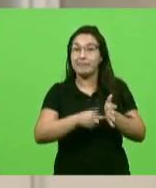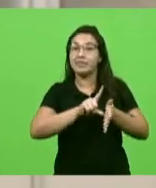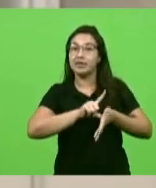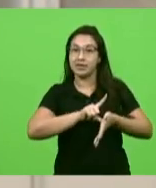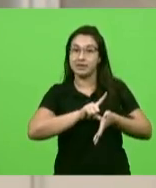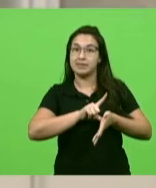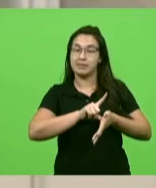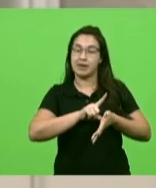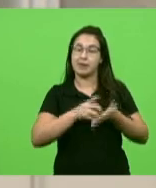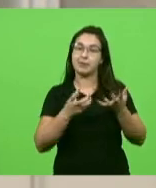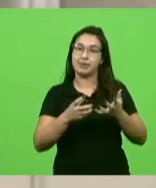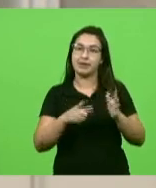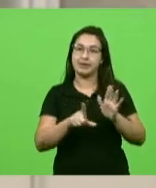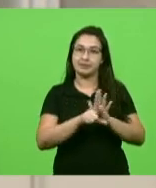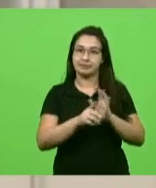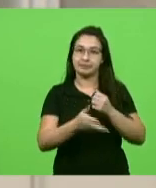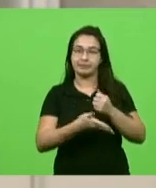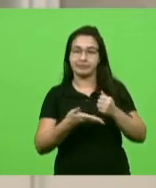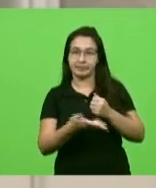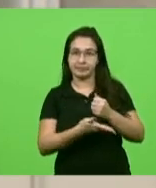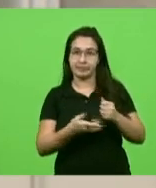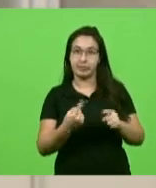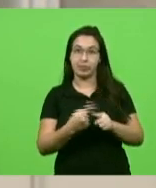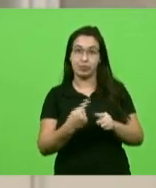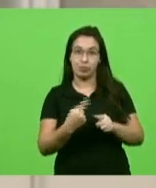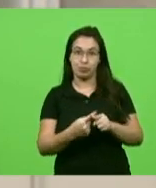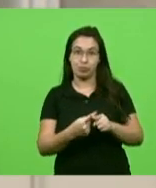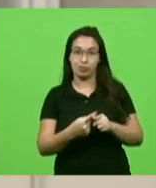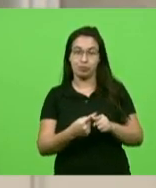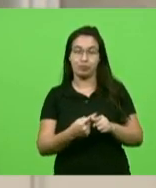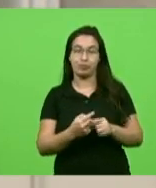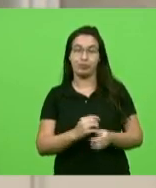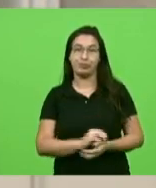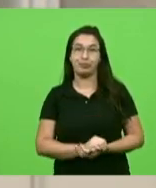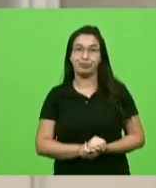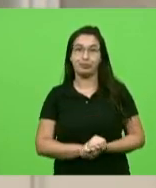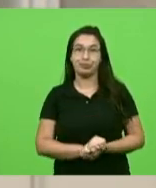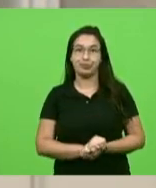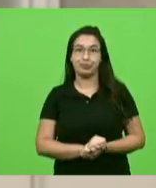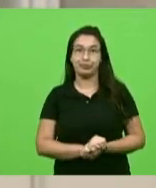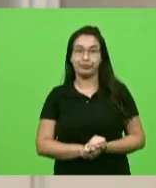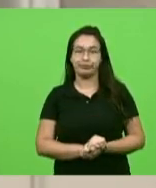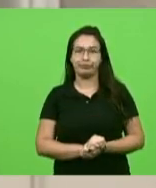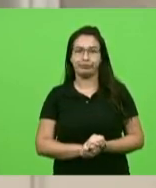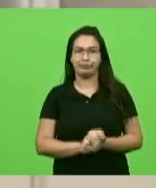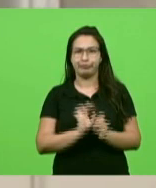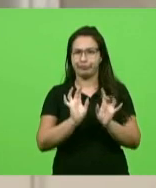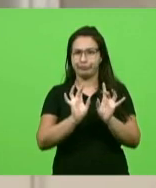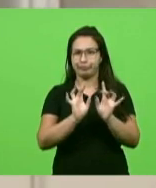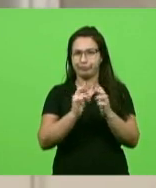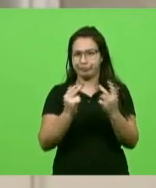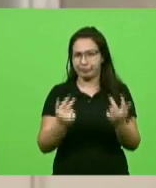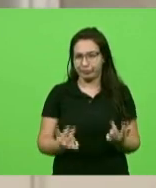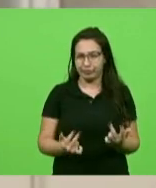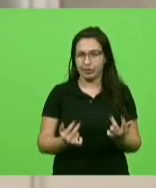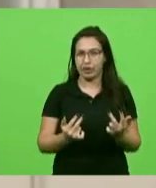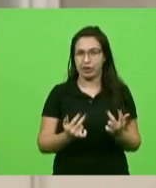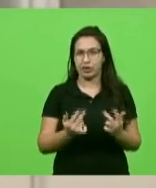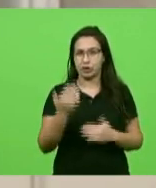garantias mediante simples rápido motivado da autoridade e os elementos